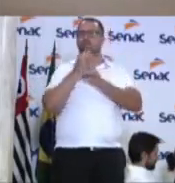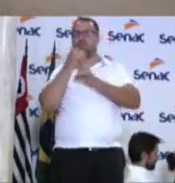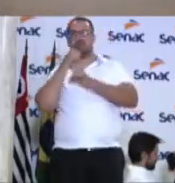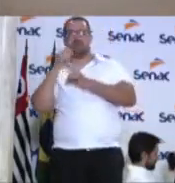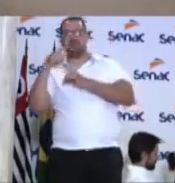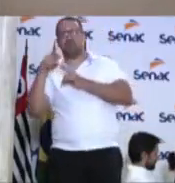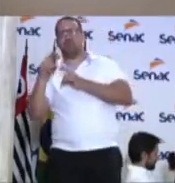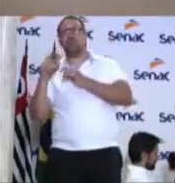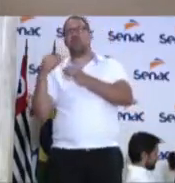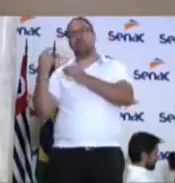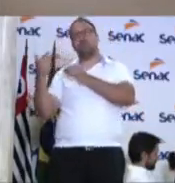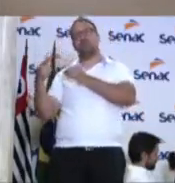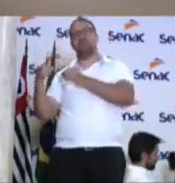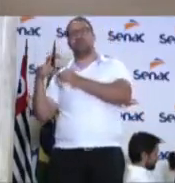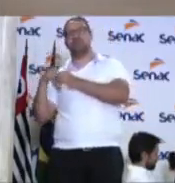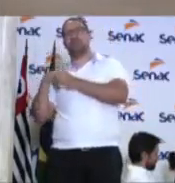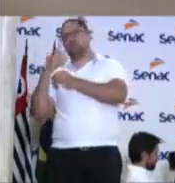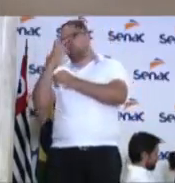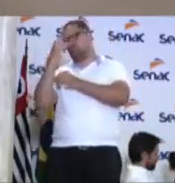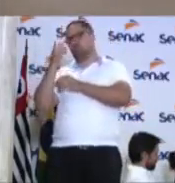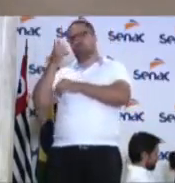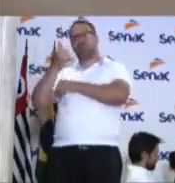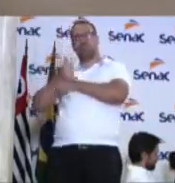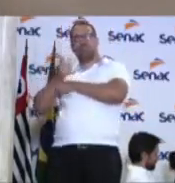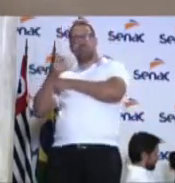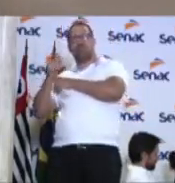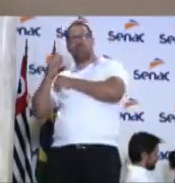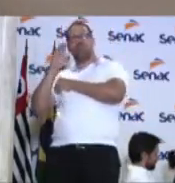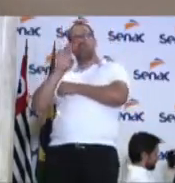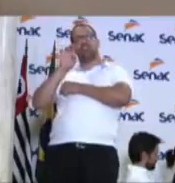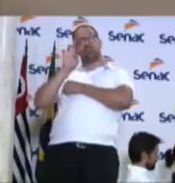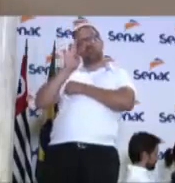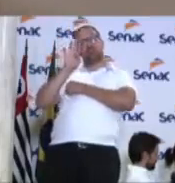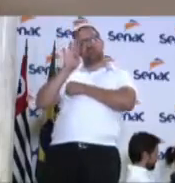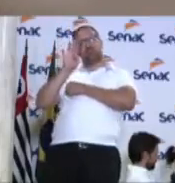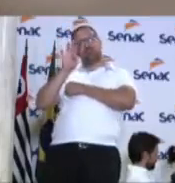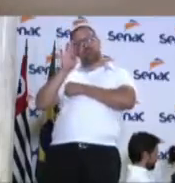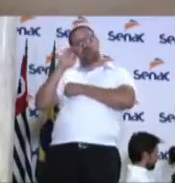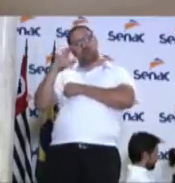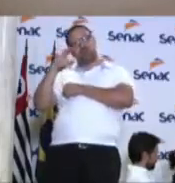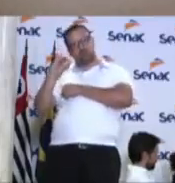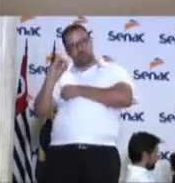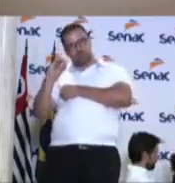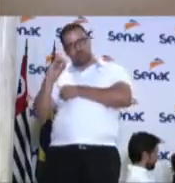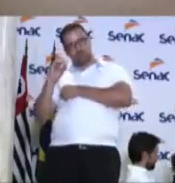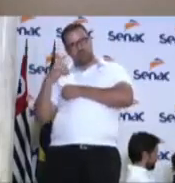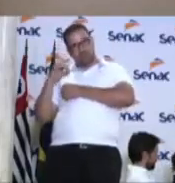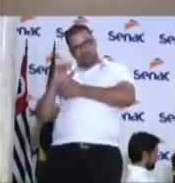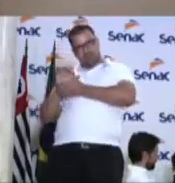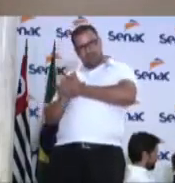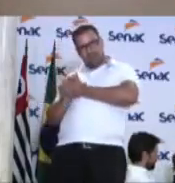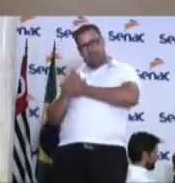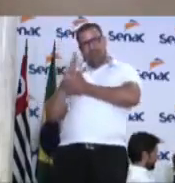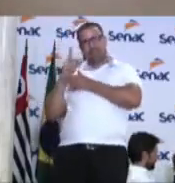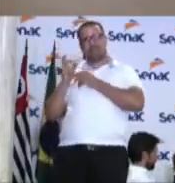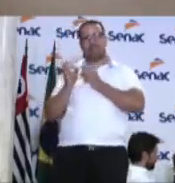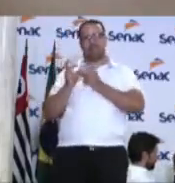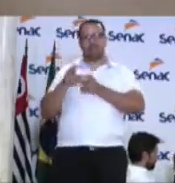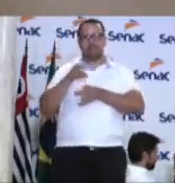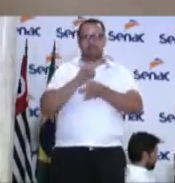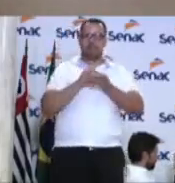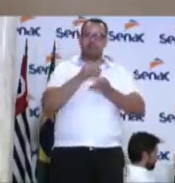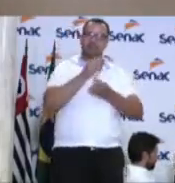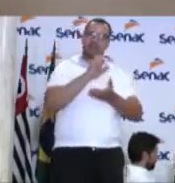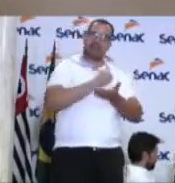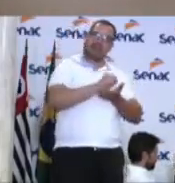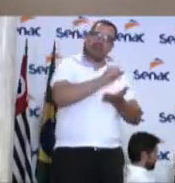ela é integrada com a cerveja. Ela é casada com um catador de latinha. Aí a história acontece em torno disso.